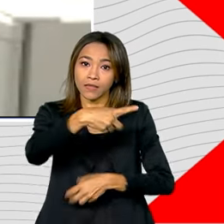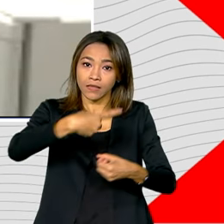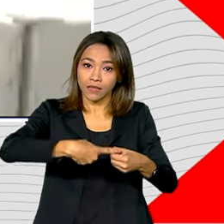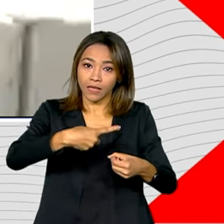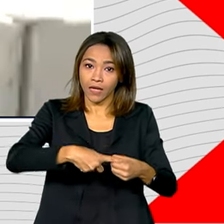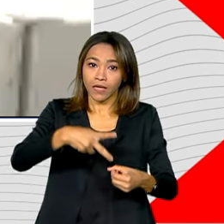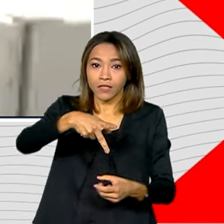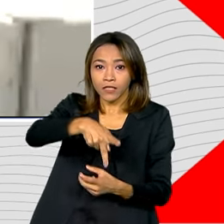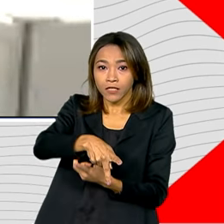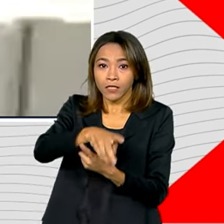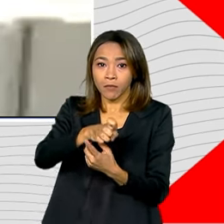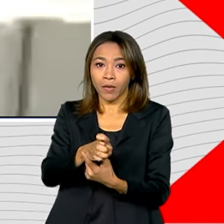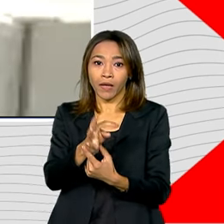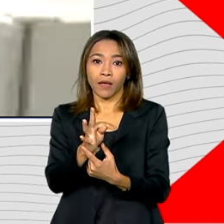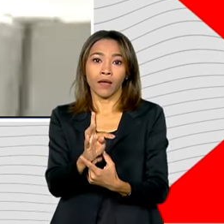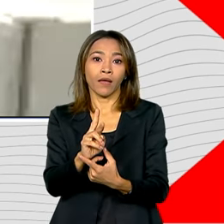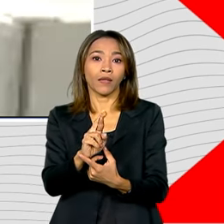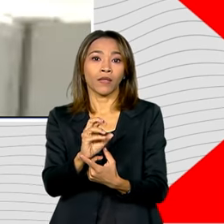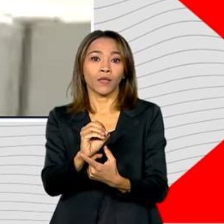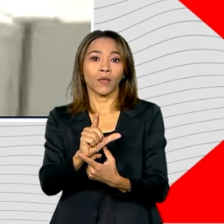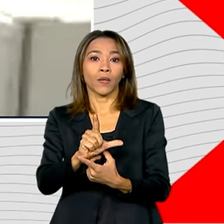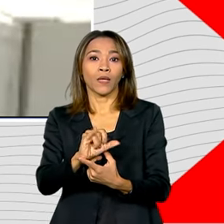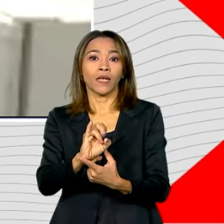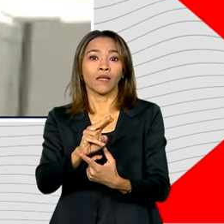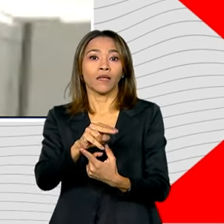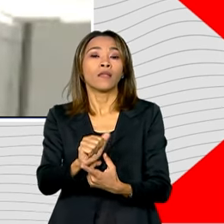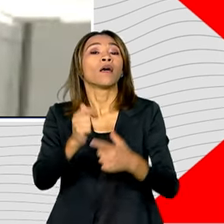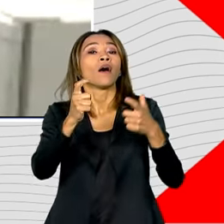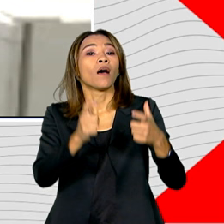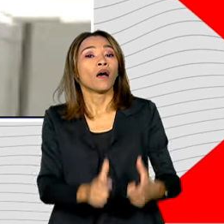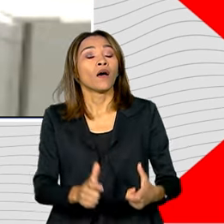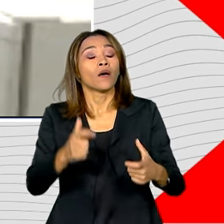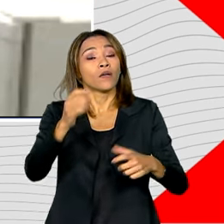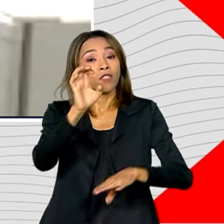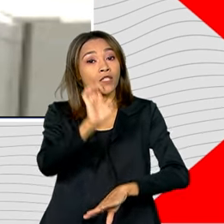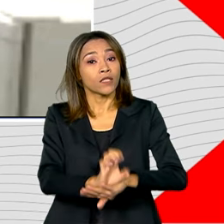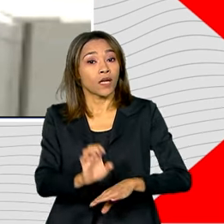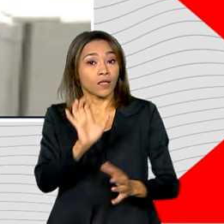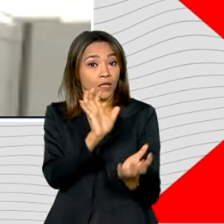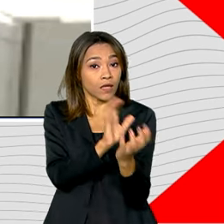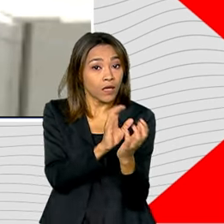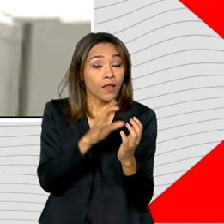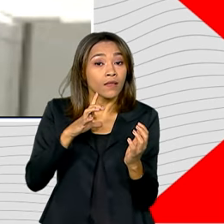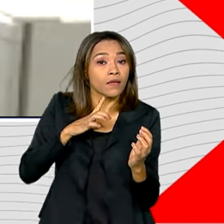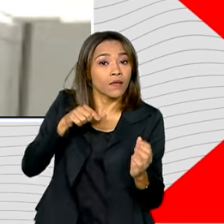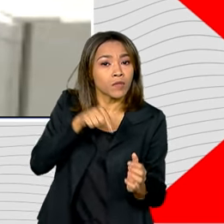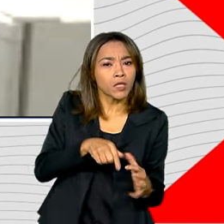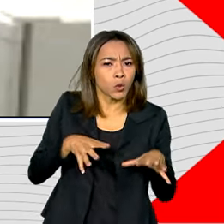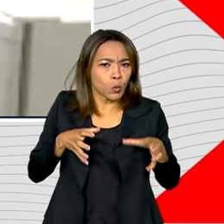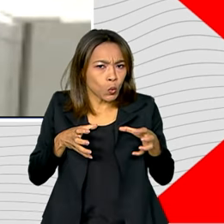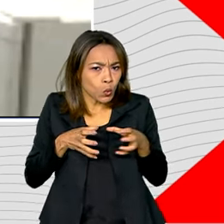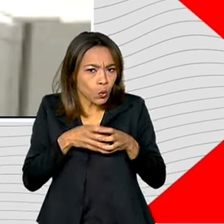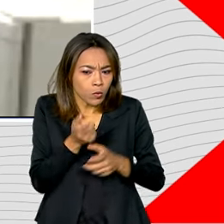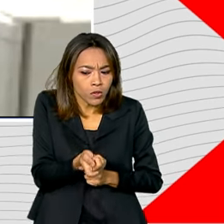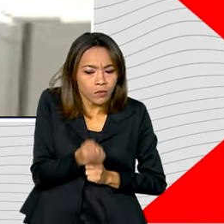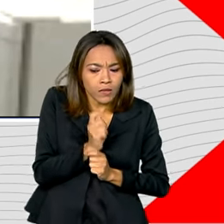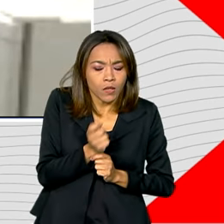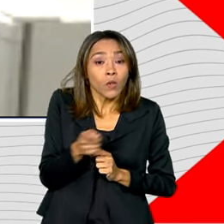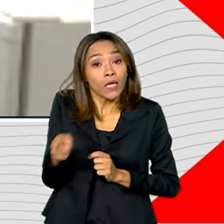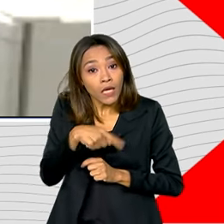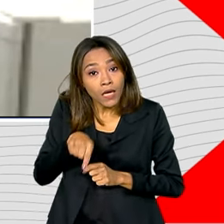São Francisco, em Pernambuco. E a gente tem uma realidade de pescadores, né, que têm acesso ao Rio São